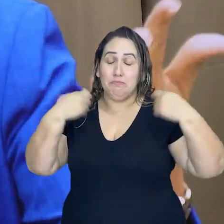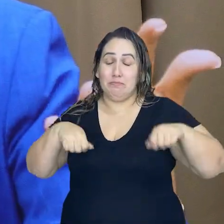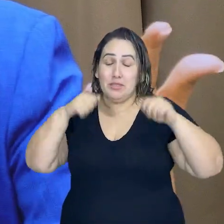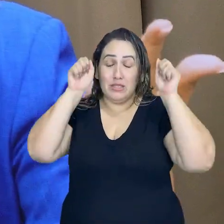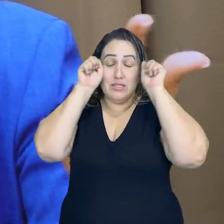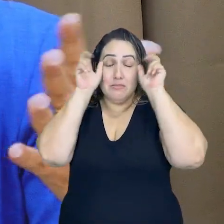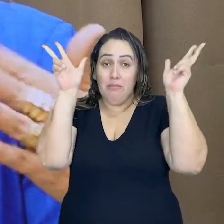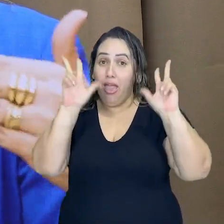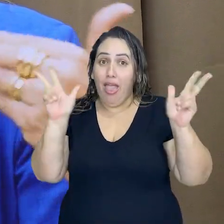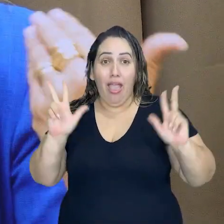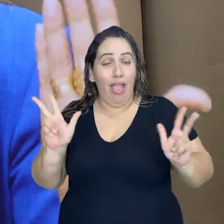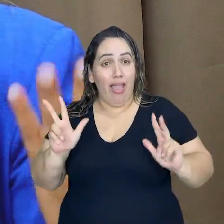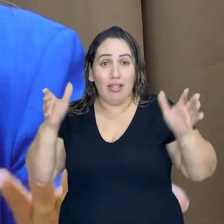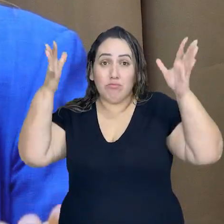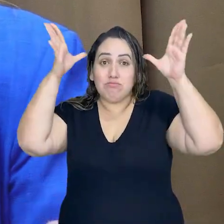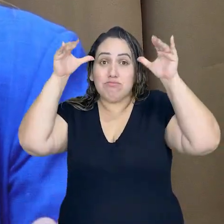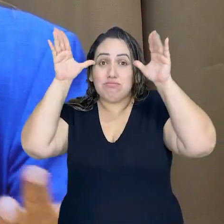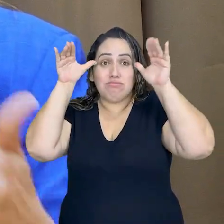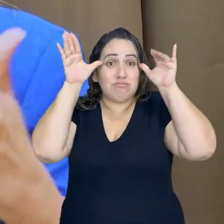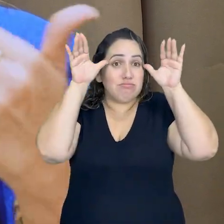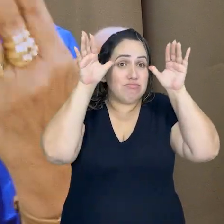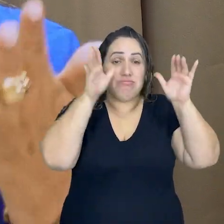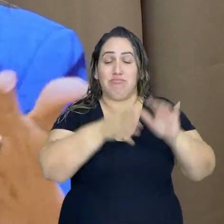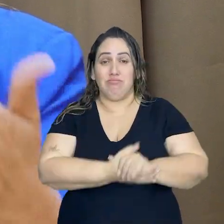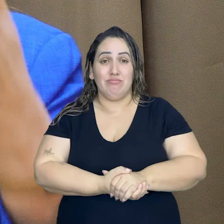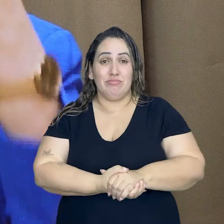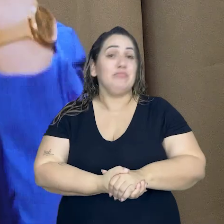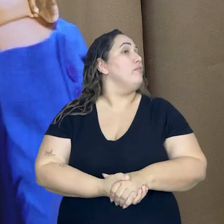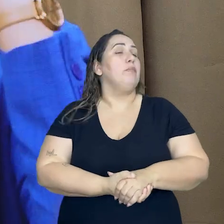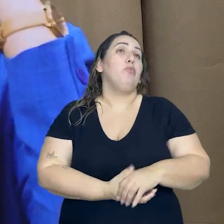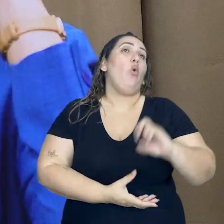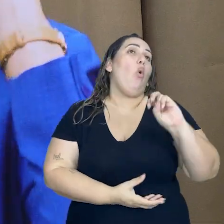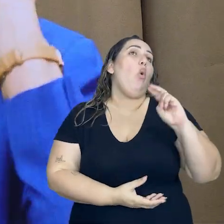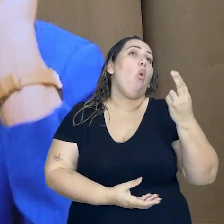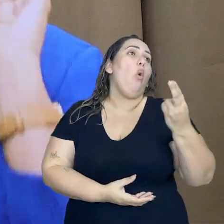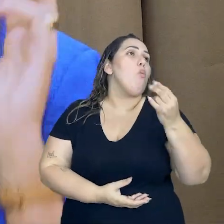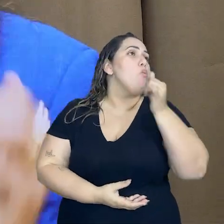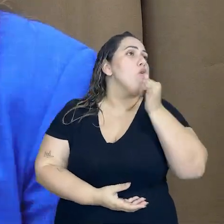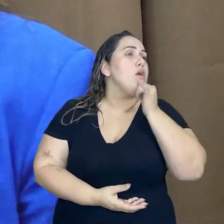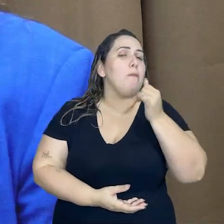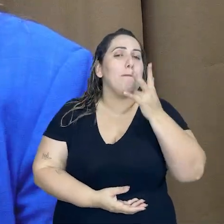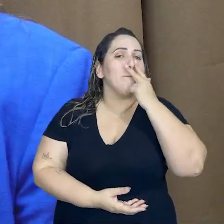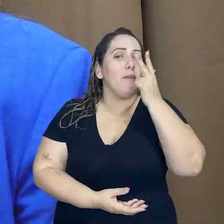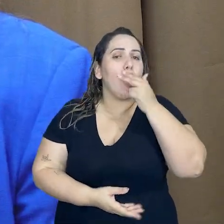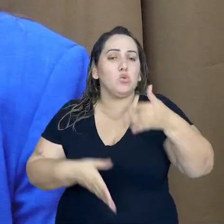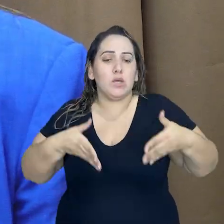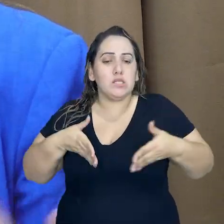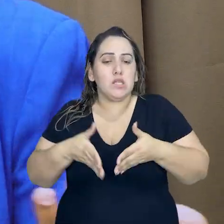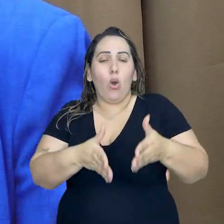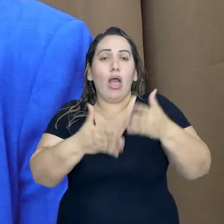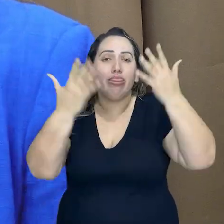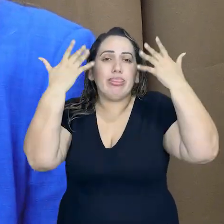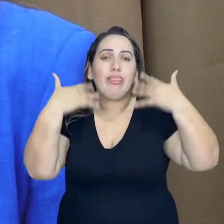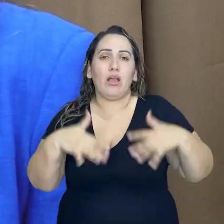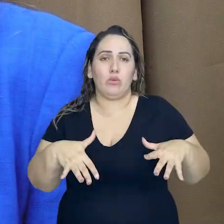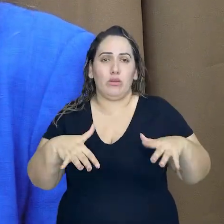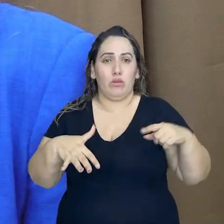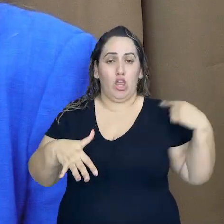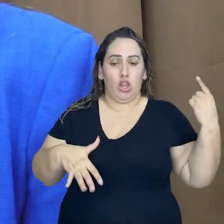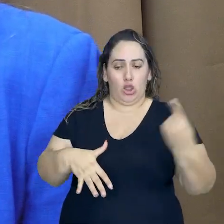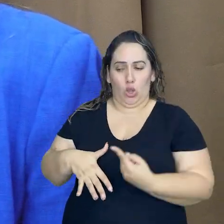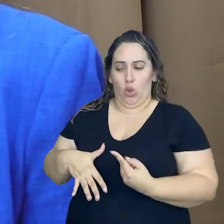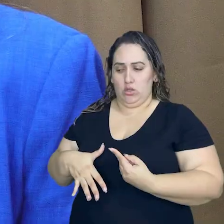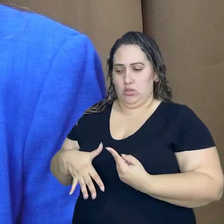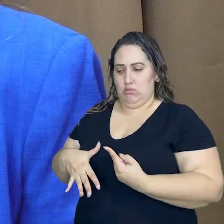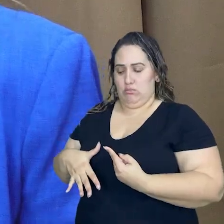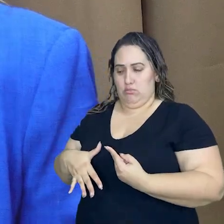dizendo assim, aquela mulher somente vai ter direito ao recurso a mulher que tiver potencial para se eleger. Quem é a mulher que tem potencial